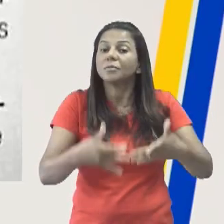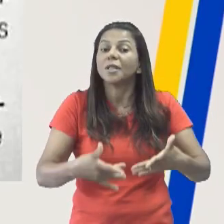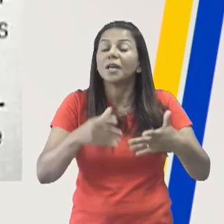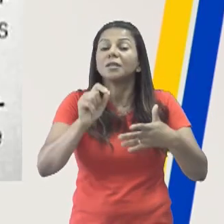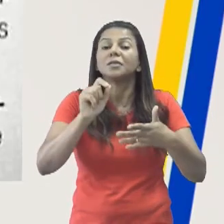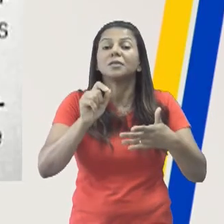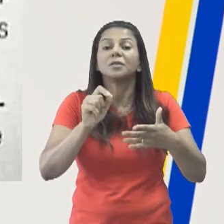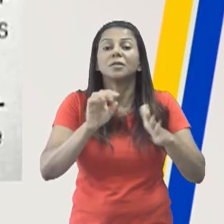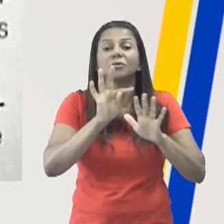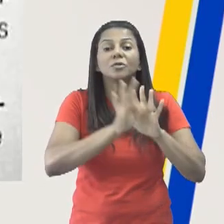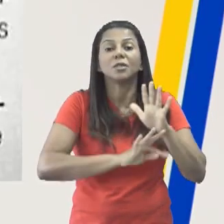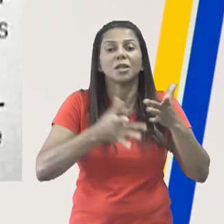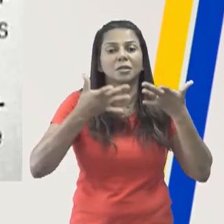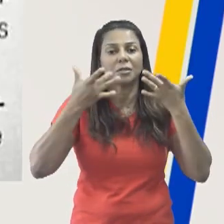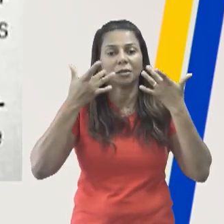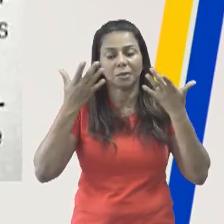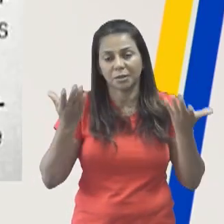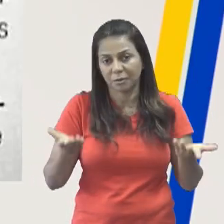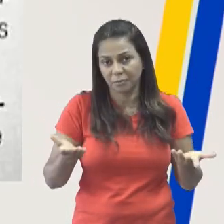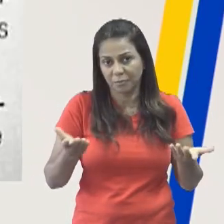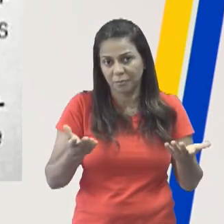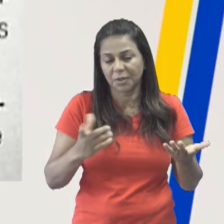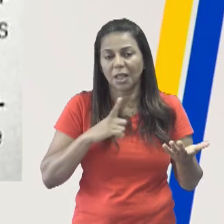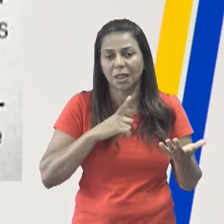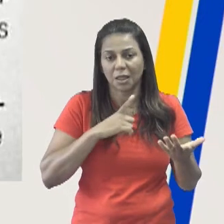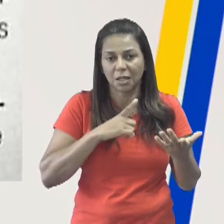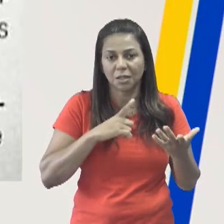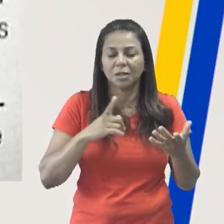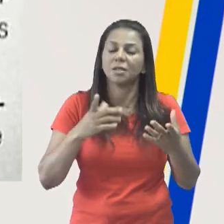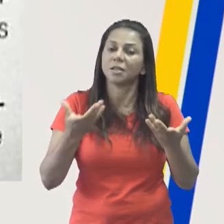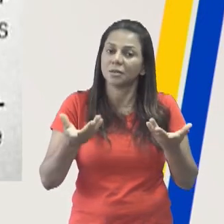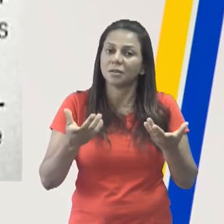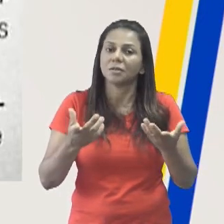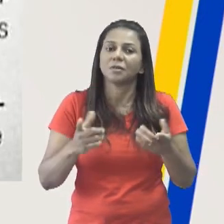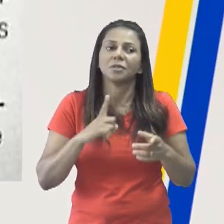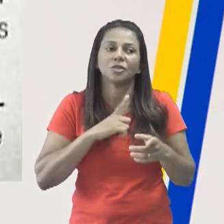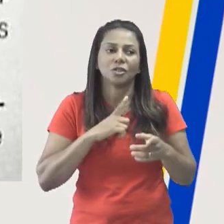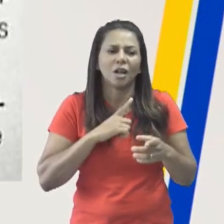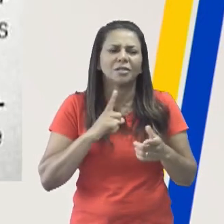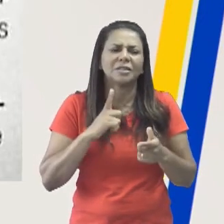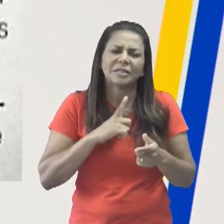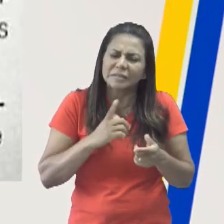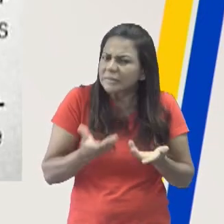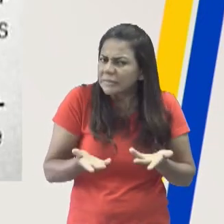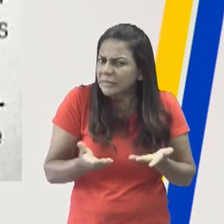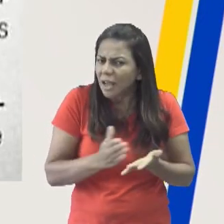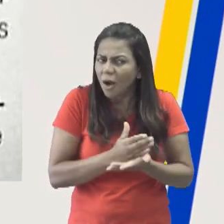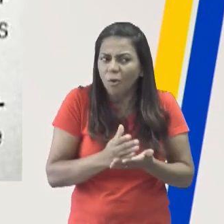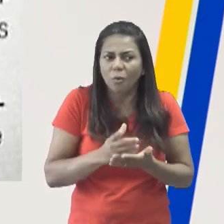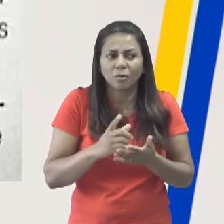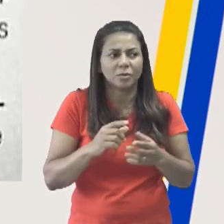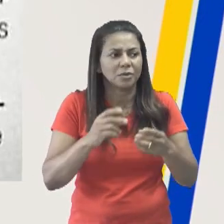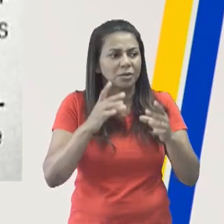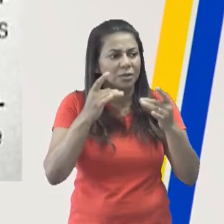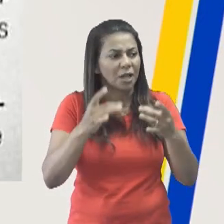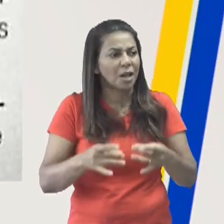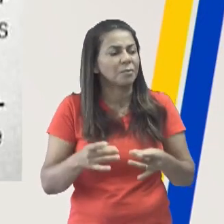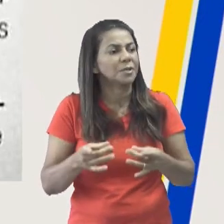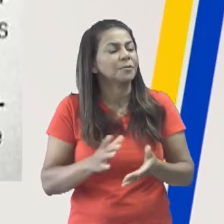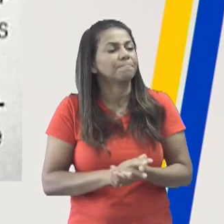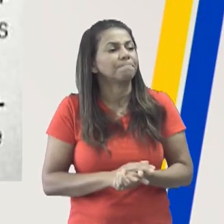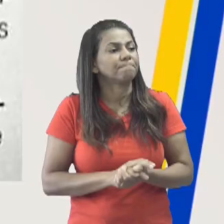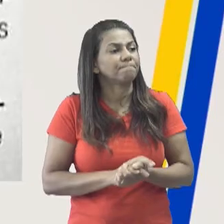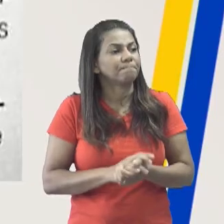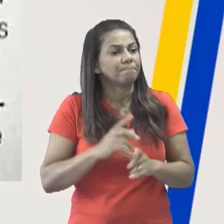Eu trouxe aqui para vocês. Em textos dramáticos ou teatrais, geralmente são encontrados os seguintes elementos que nós acabamos de